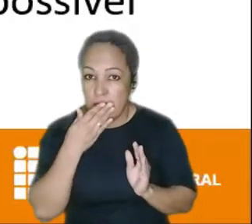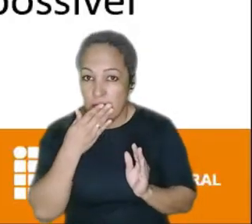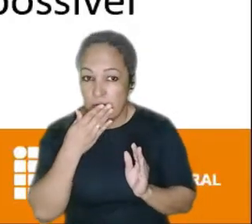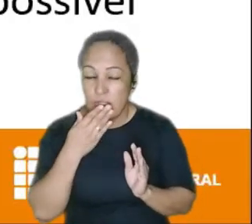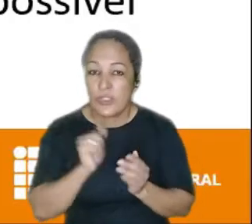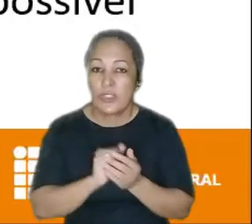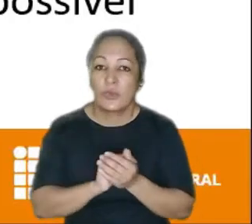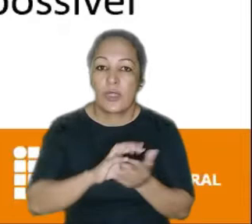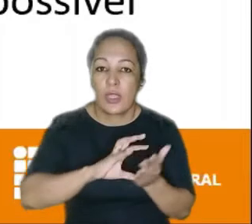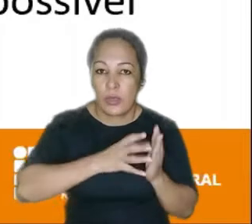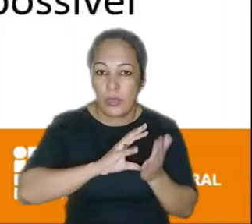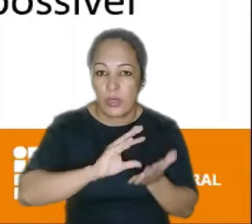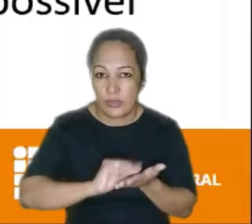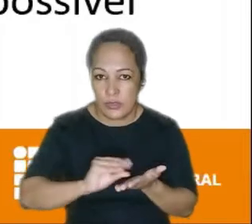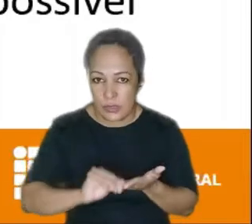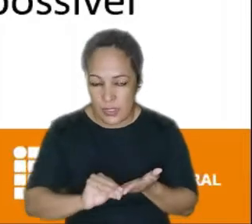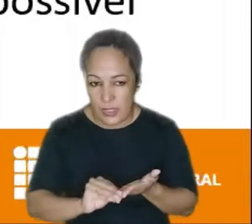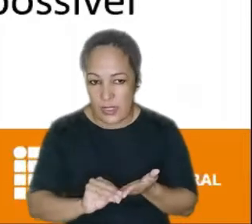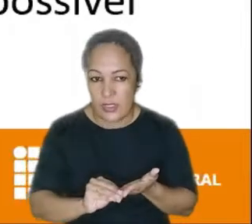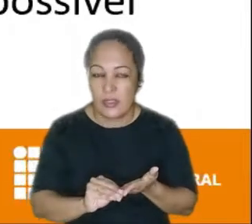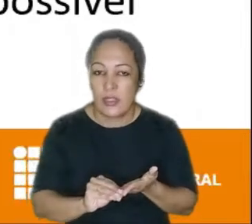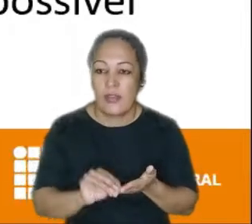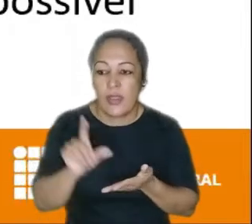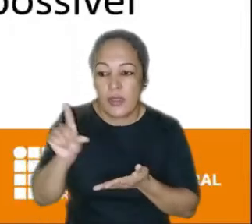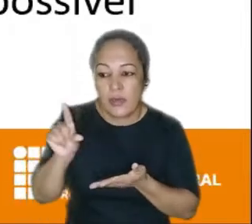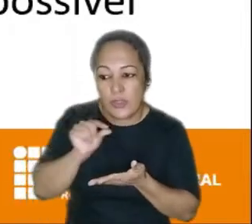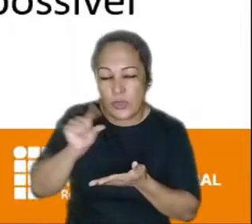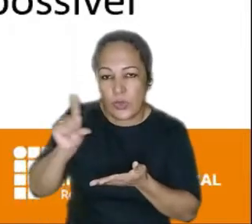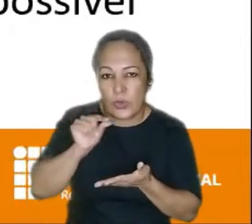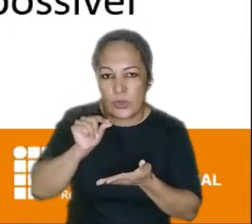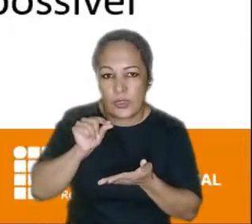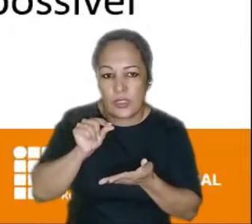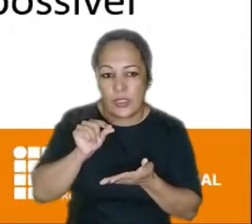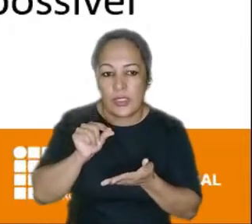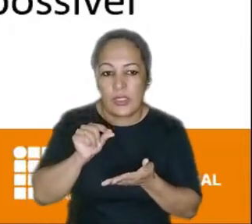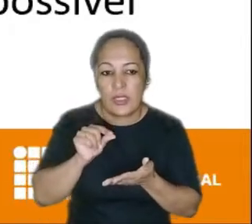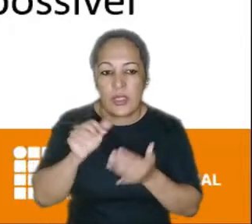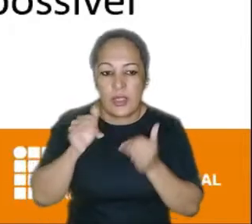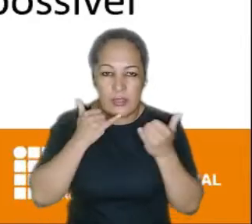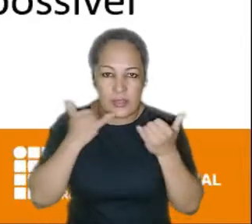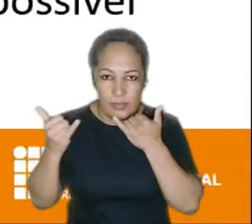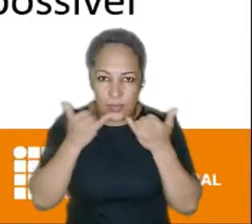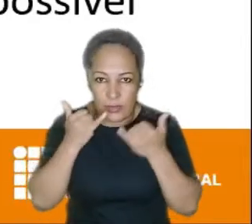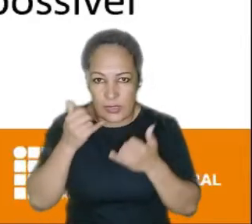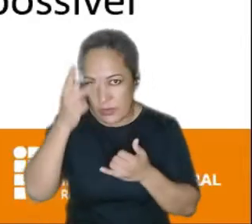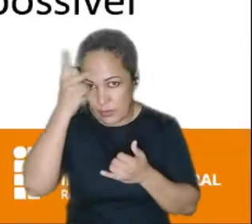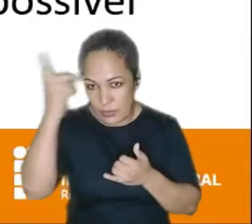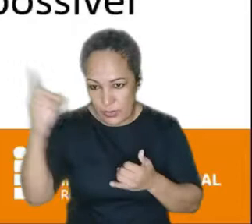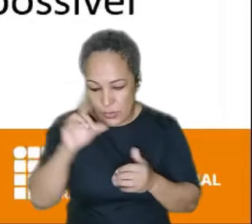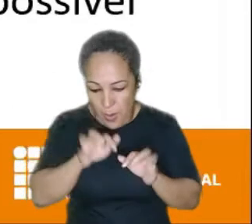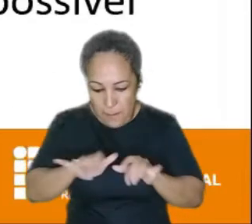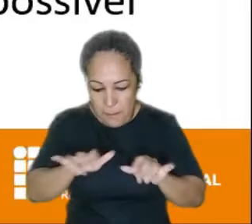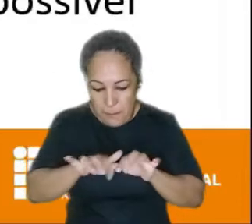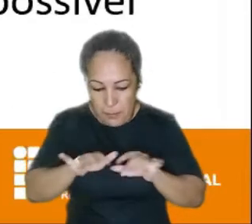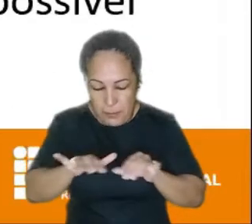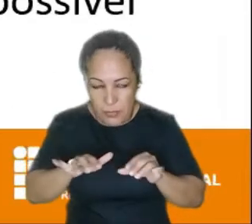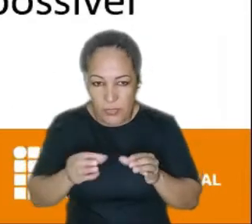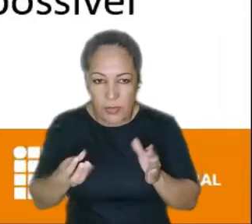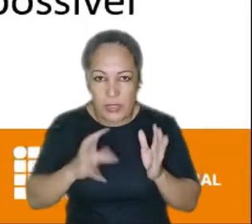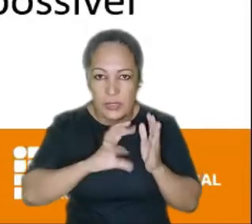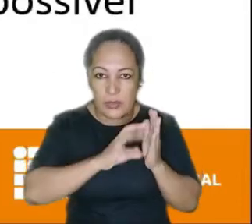Ele vai pegar aqueles dados, a camada de aplicação vai pegar aqueles dados que o cliente digitou e vai mandar para o banco de dados, vai mandar para o banco de dados e falar assim, o banco de